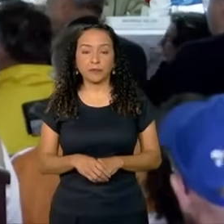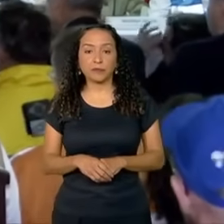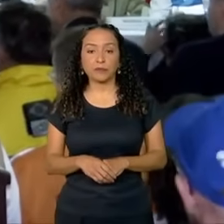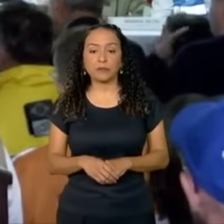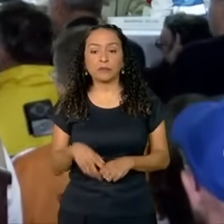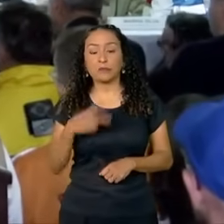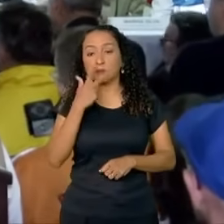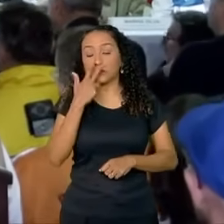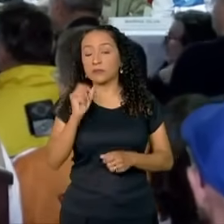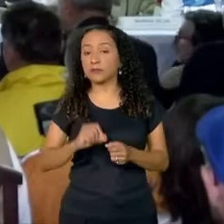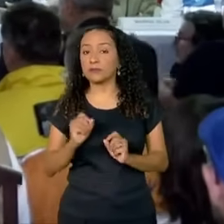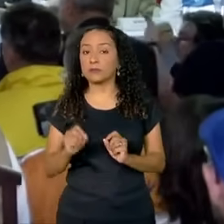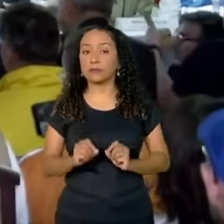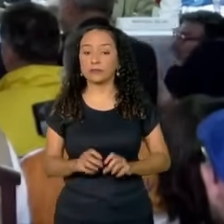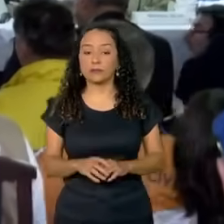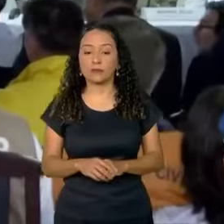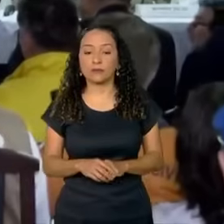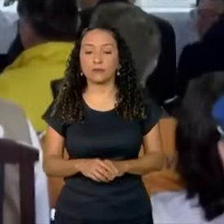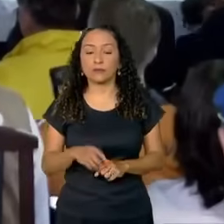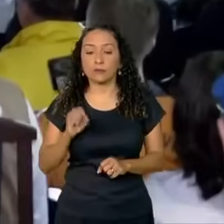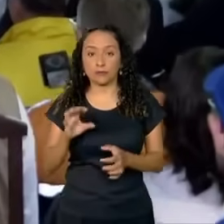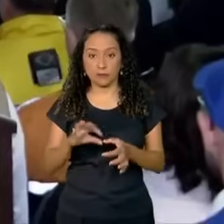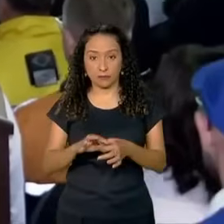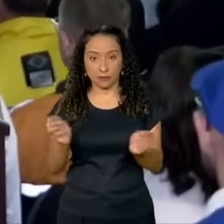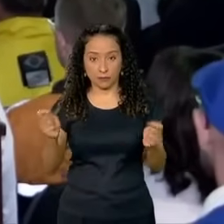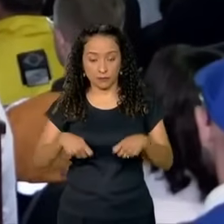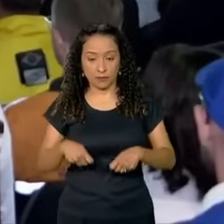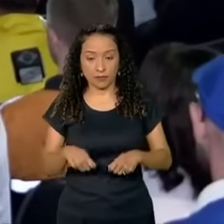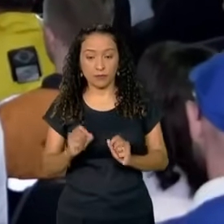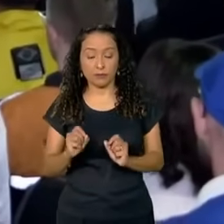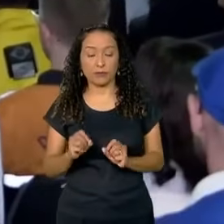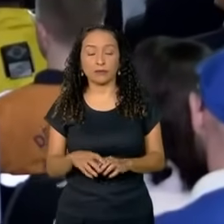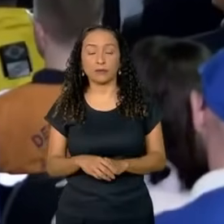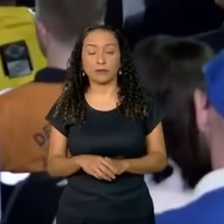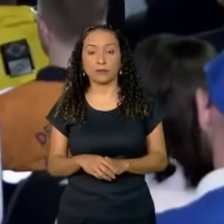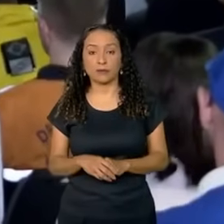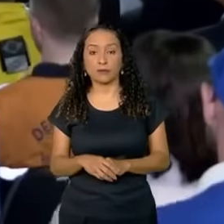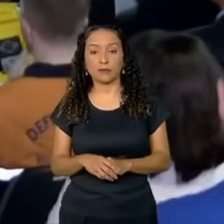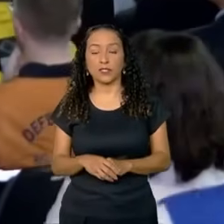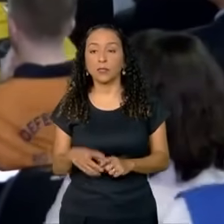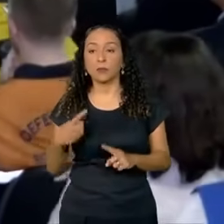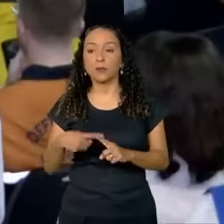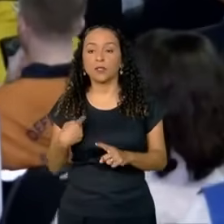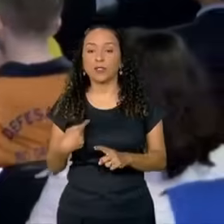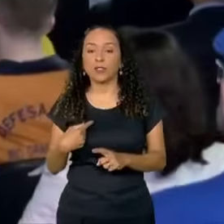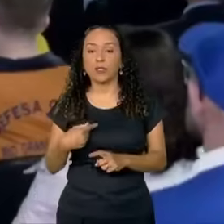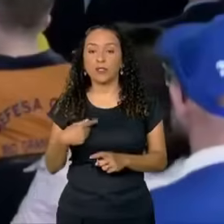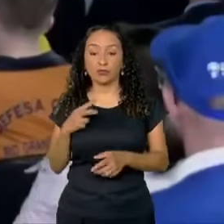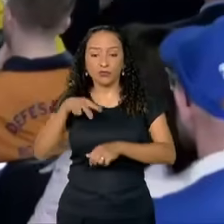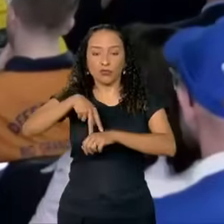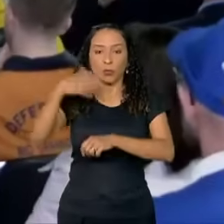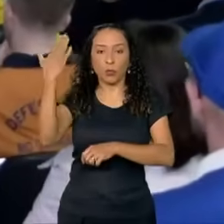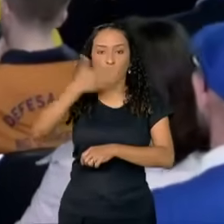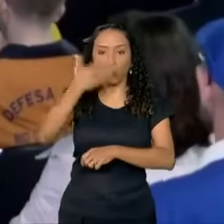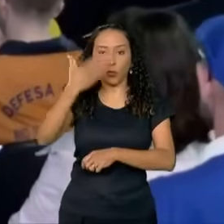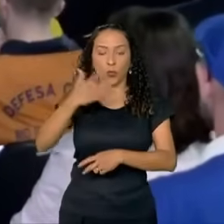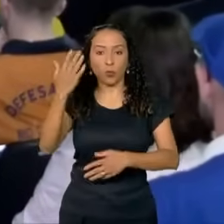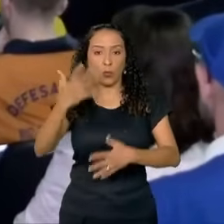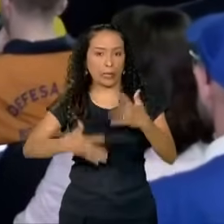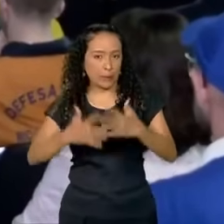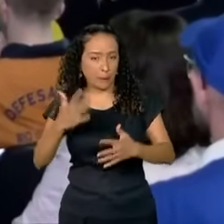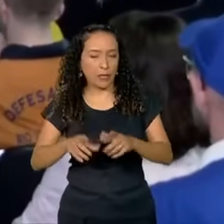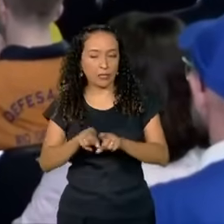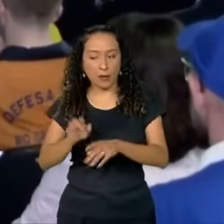Eu acho que eu vou fazer daqui, se me permite, ministro e presidente, porque aí eu não fico na frente e eu consigo ajudar aqui